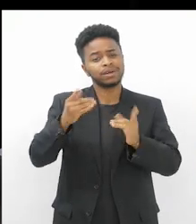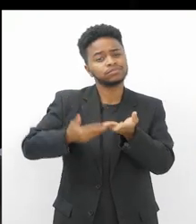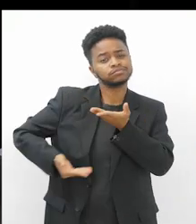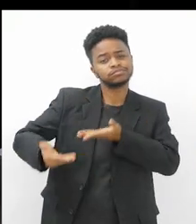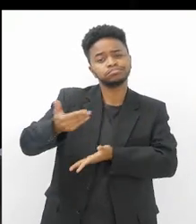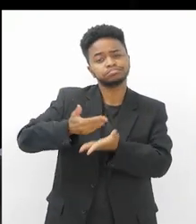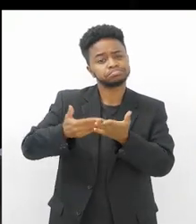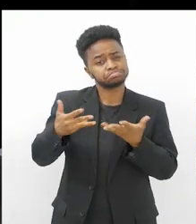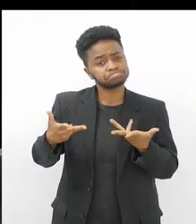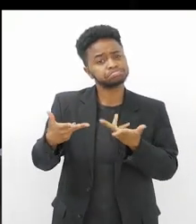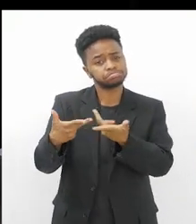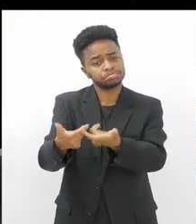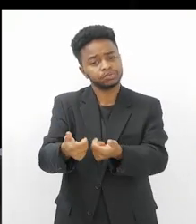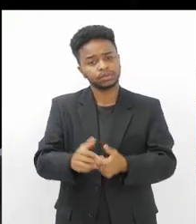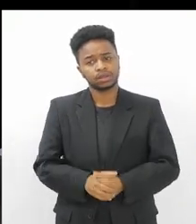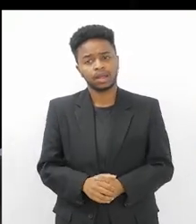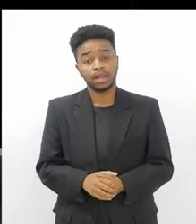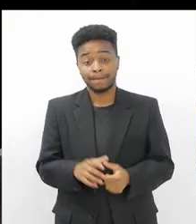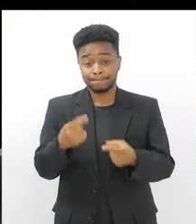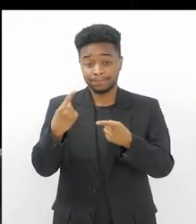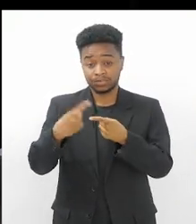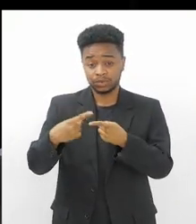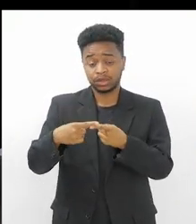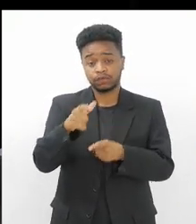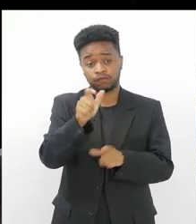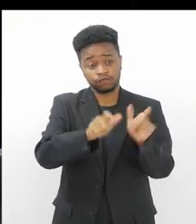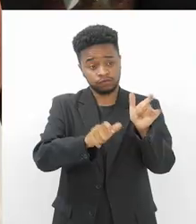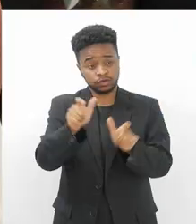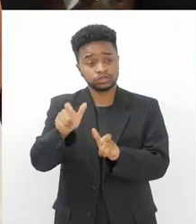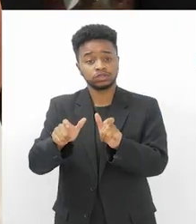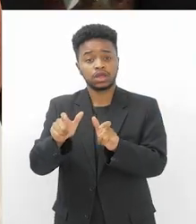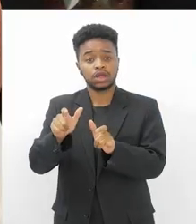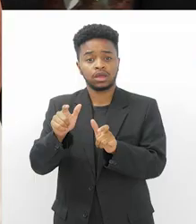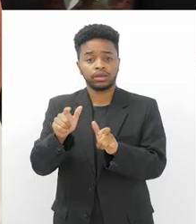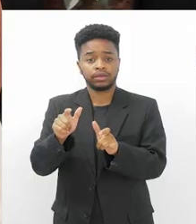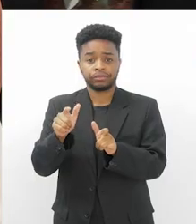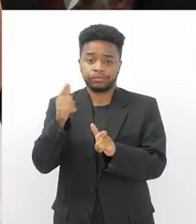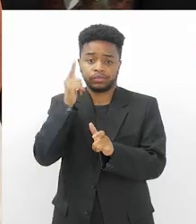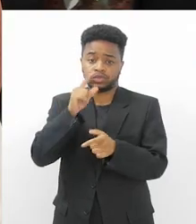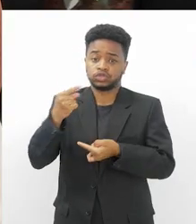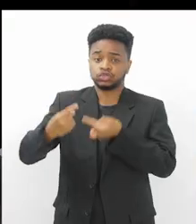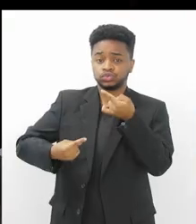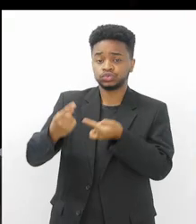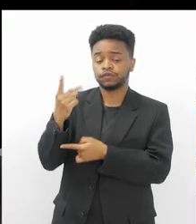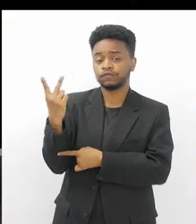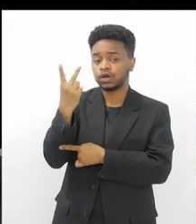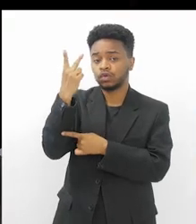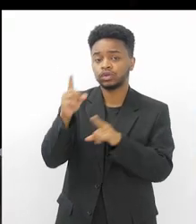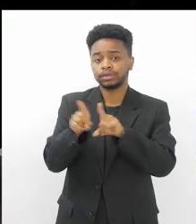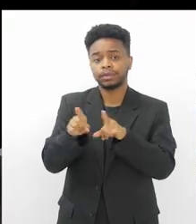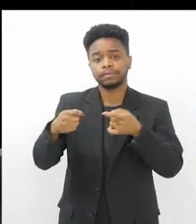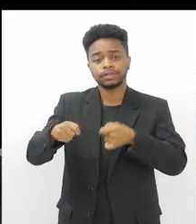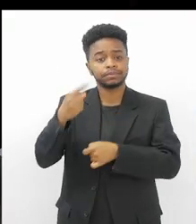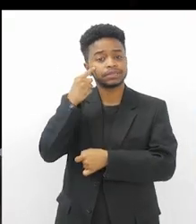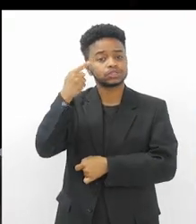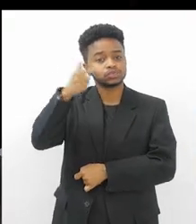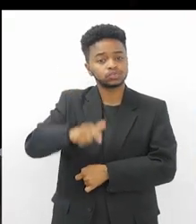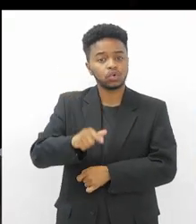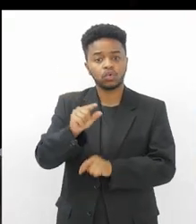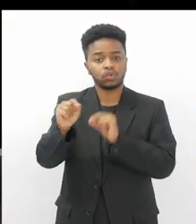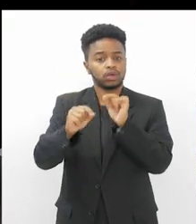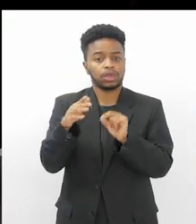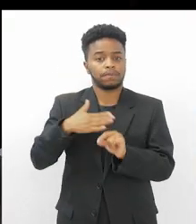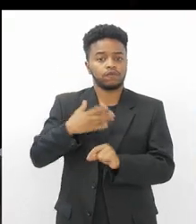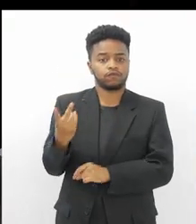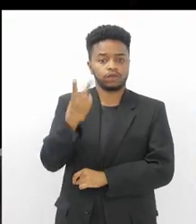enormes, a convivência é muito enriquecedora, sabe? Porque você é capaz de ter que discutir os seus valores,